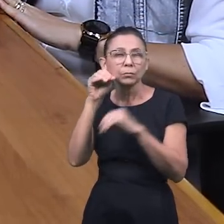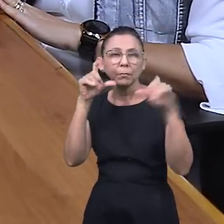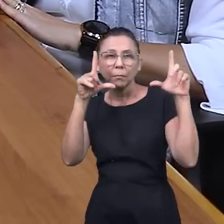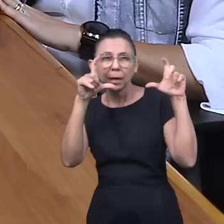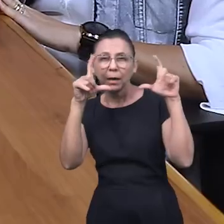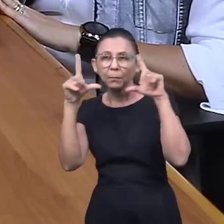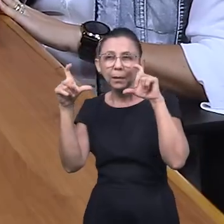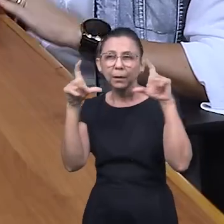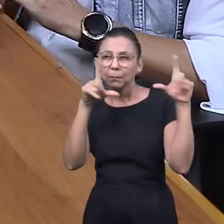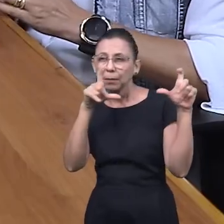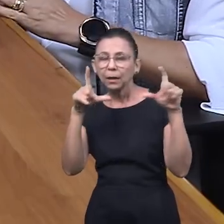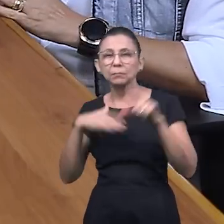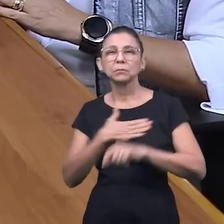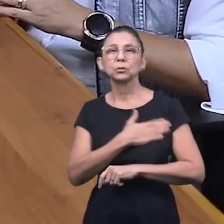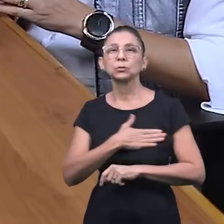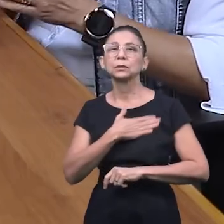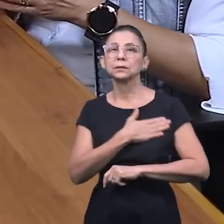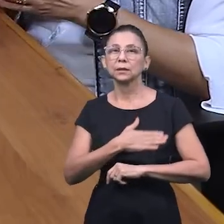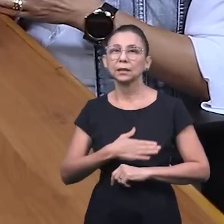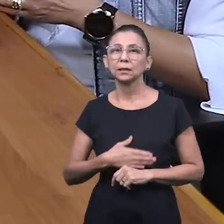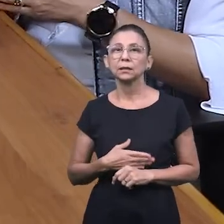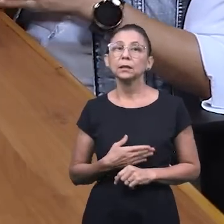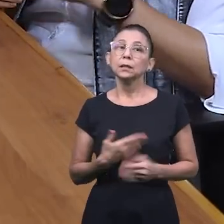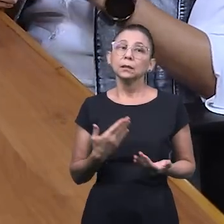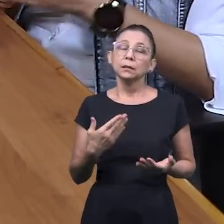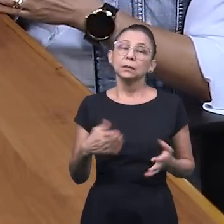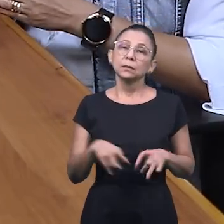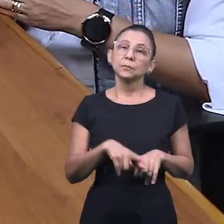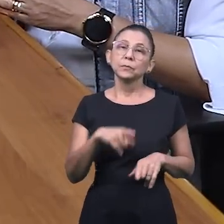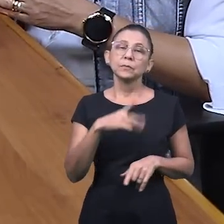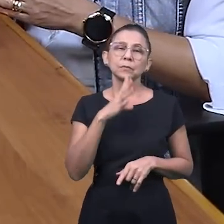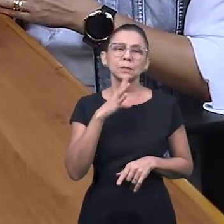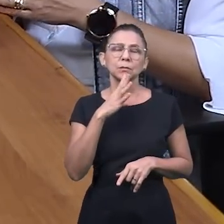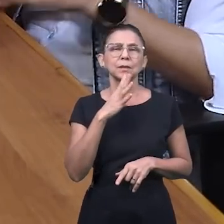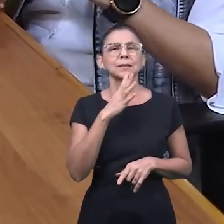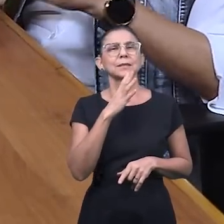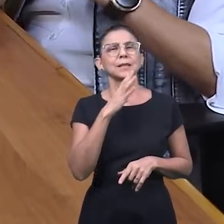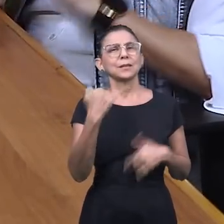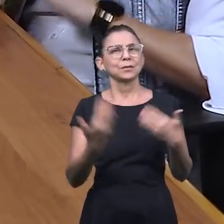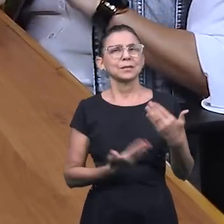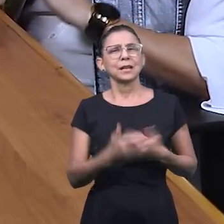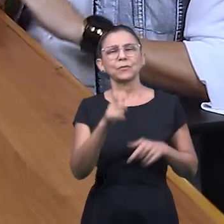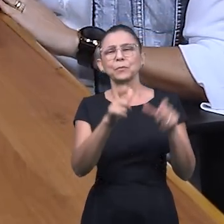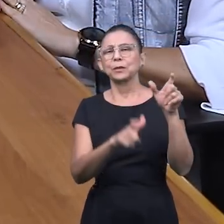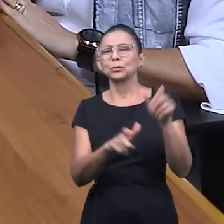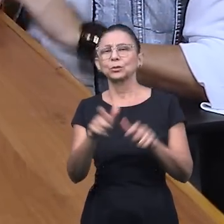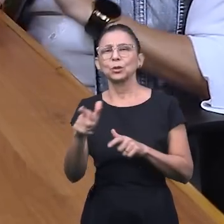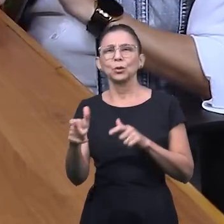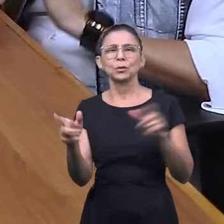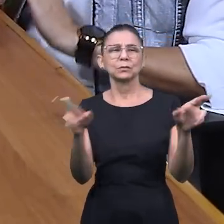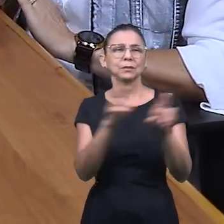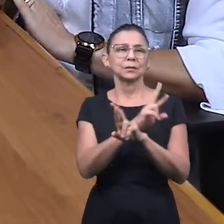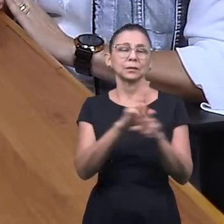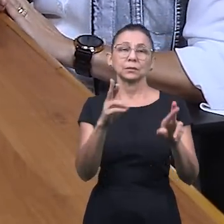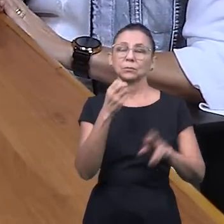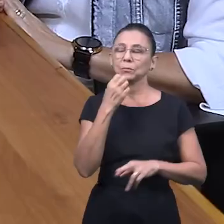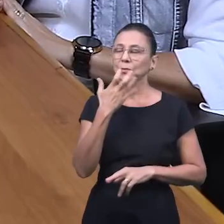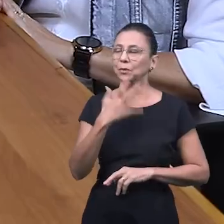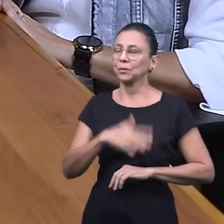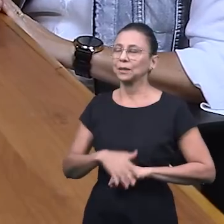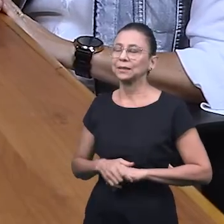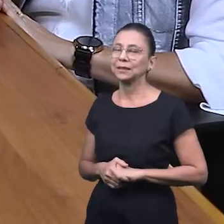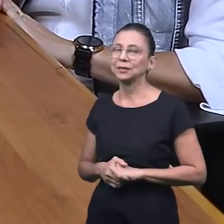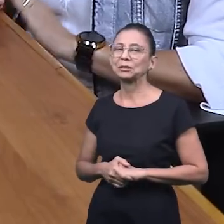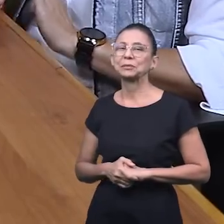irmãos que a gente passa a adquirir, né? Que a gente passa a orar por eles. E com todos os irmãos que eu converso, que participaram da Missão